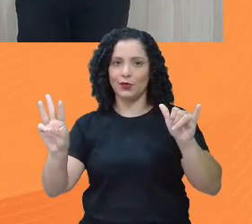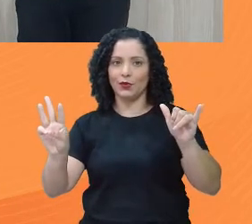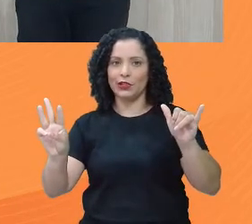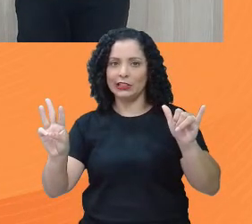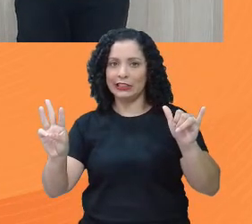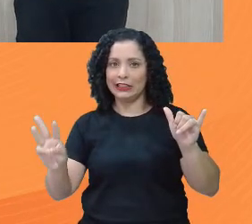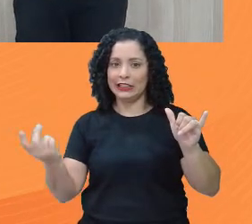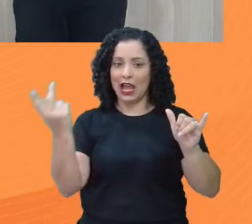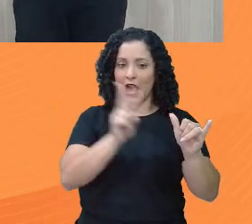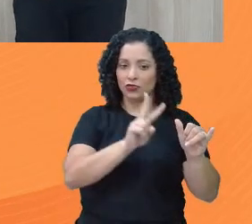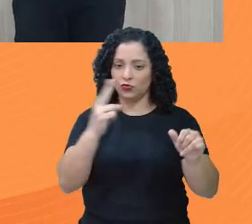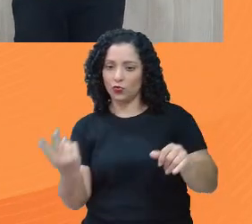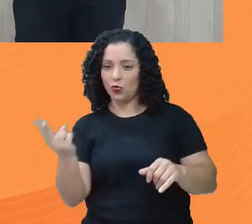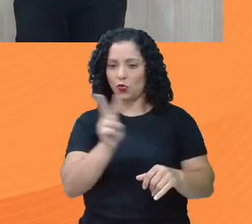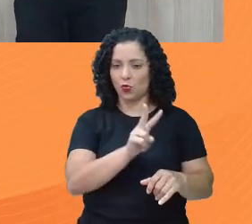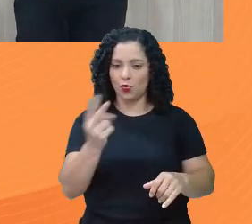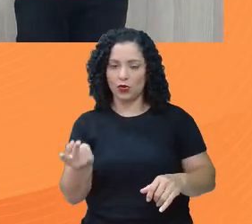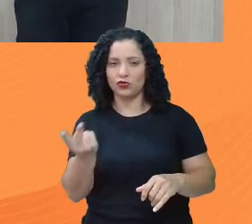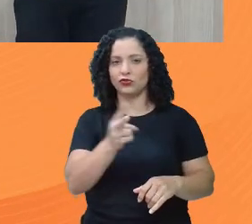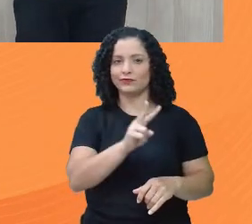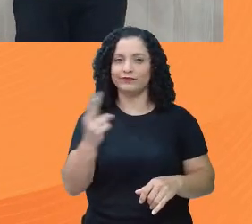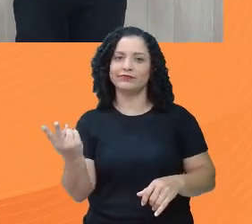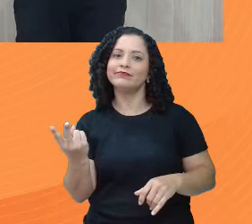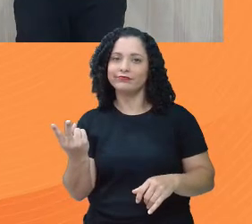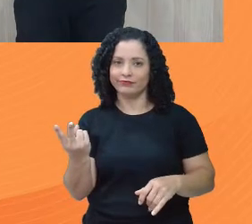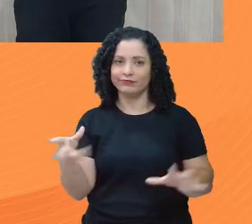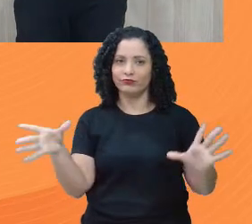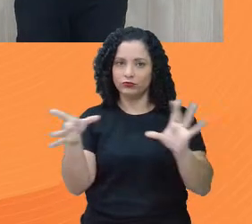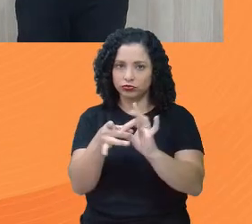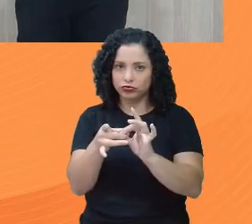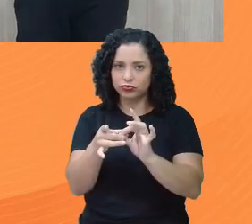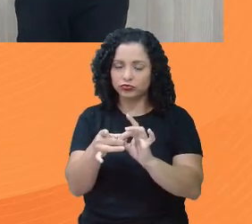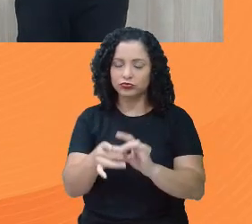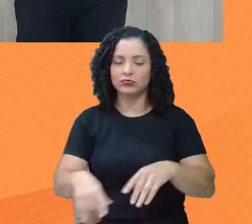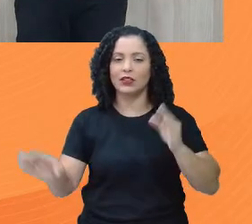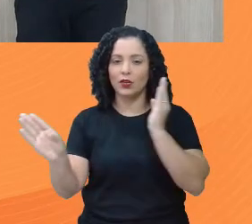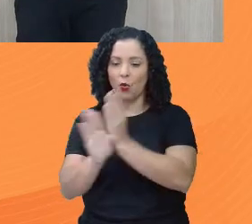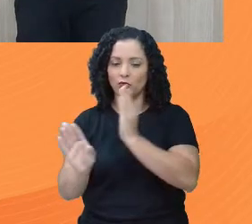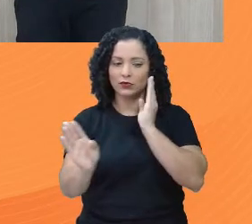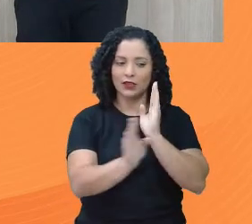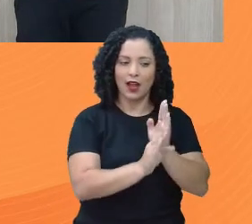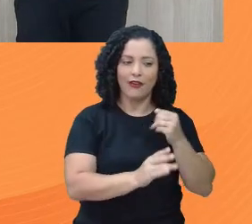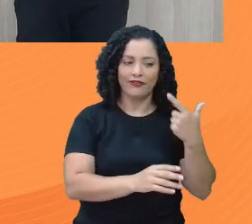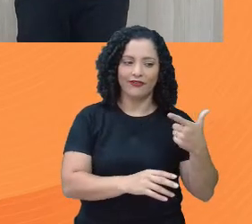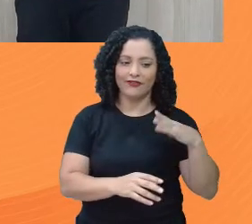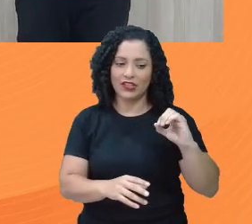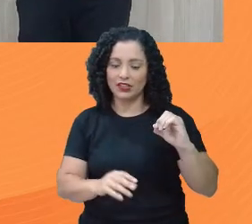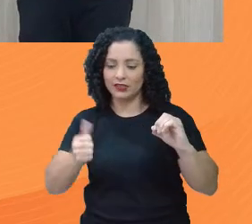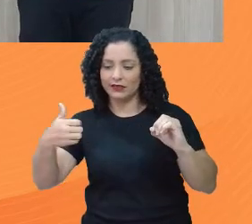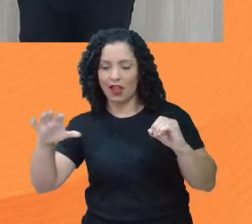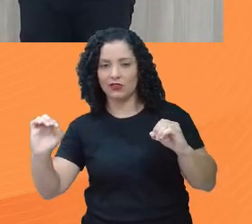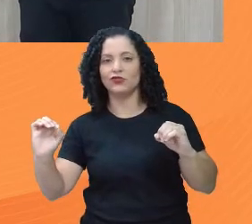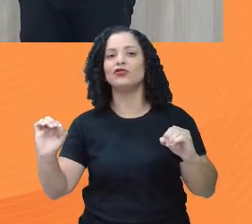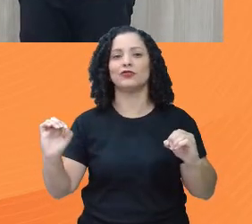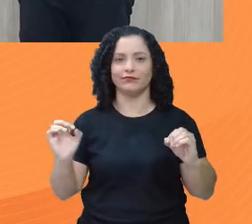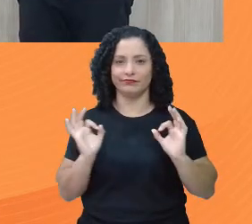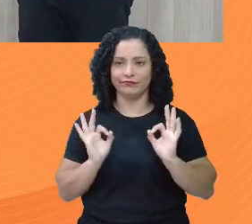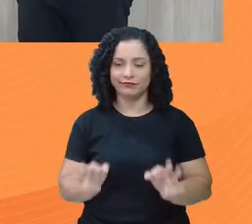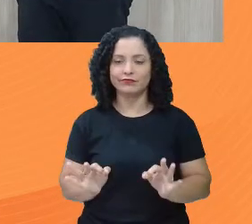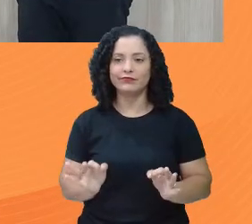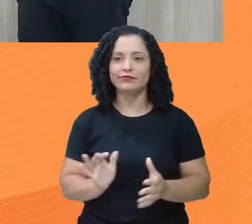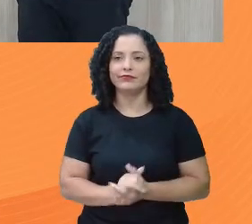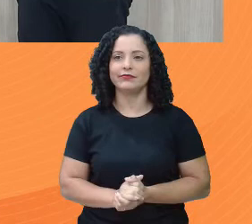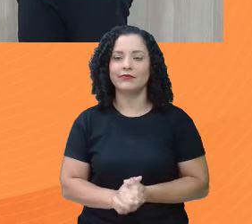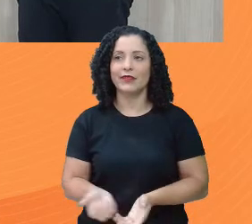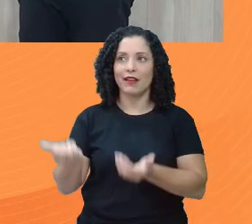duas equações ao mesmo tempo. E aí encontramos os valores de 20 e o valor também de 10, certo?